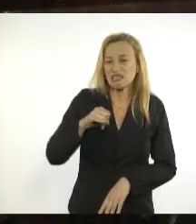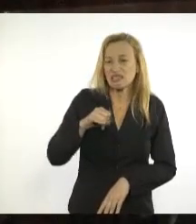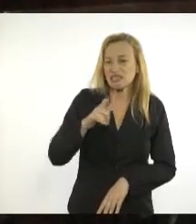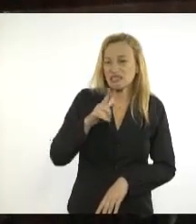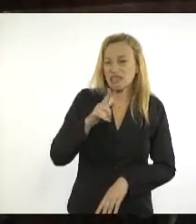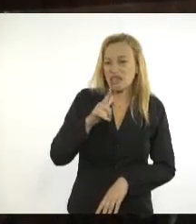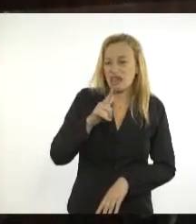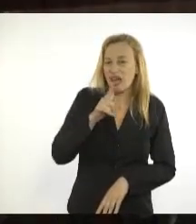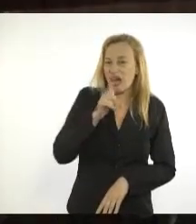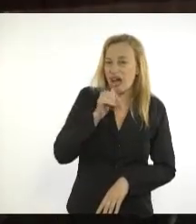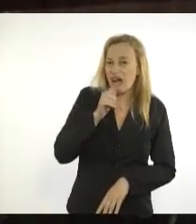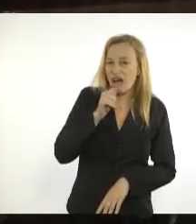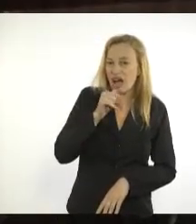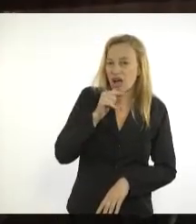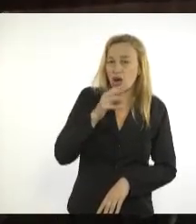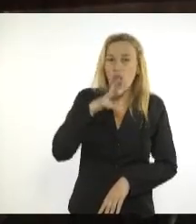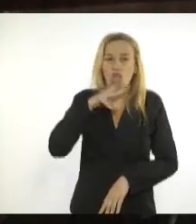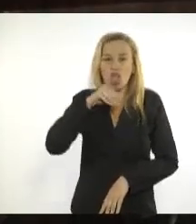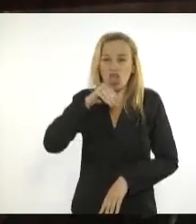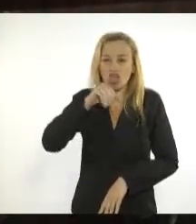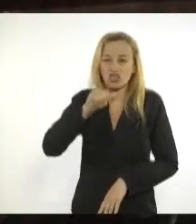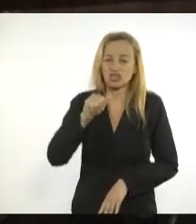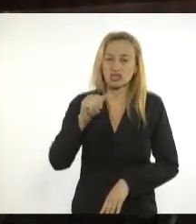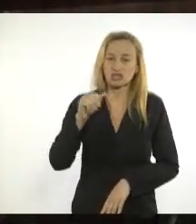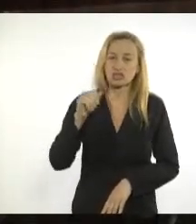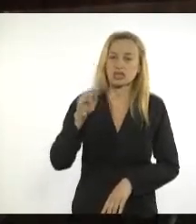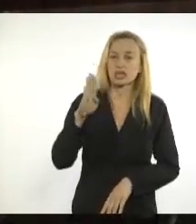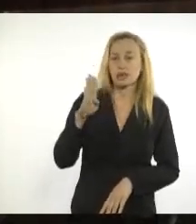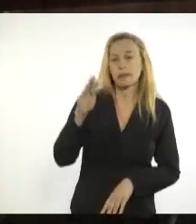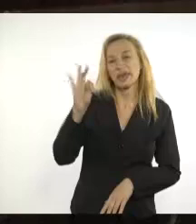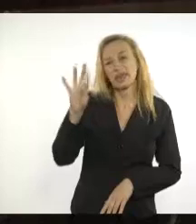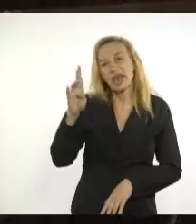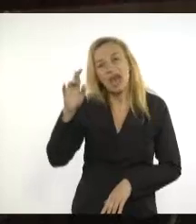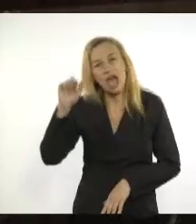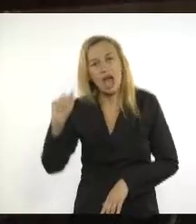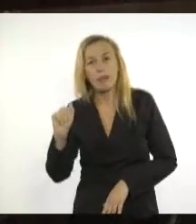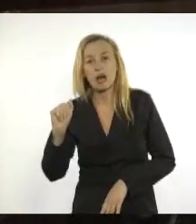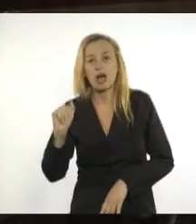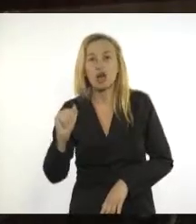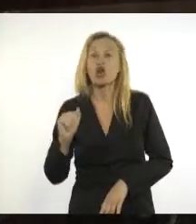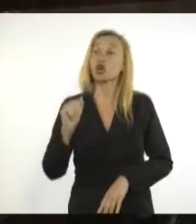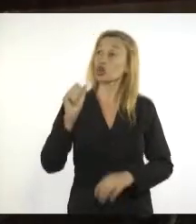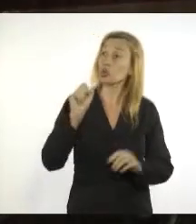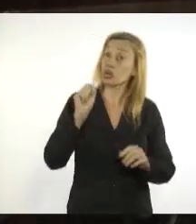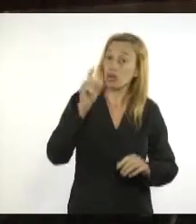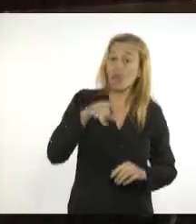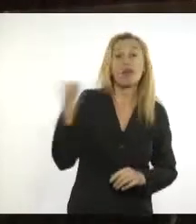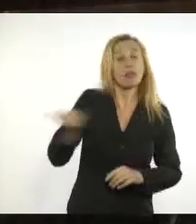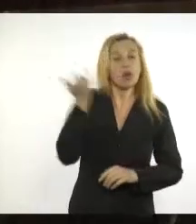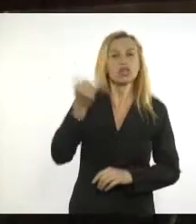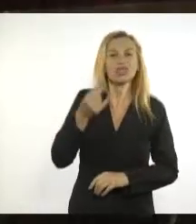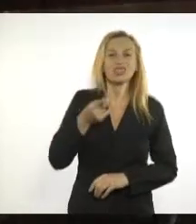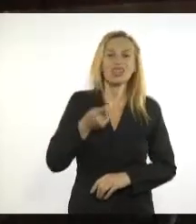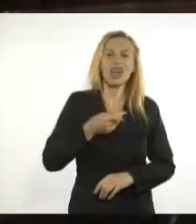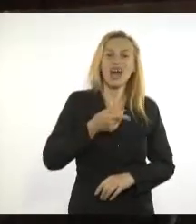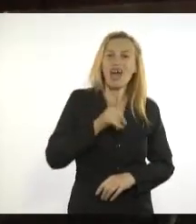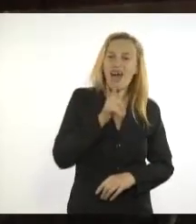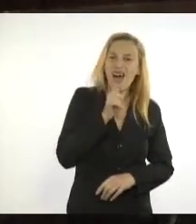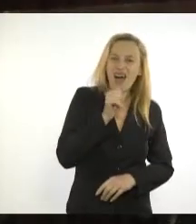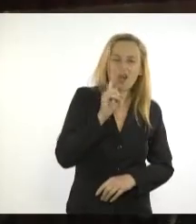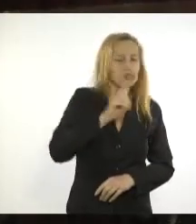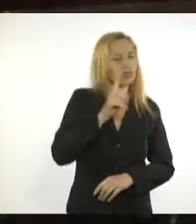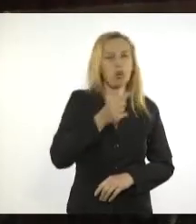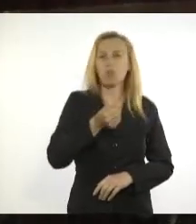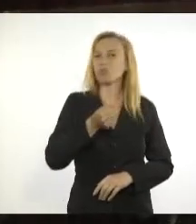que é preciso que se diga aqui é que essa água é imprópria ao consumo e que jamais alguém